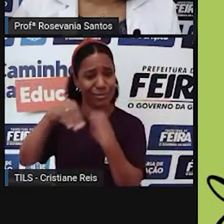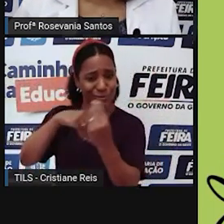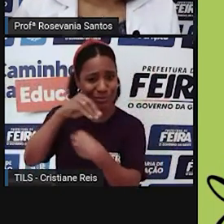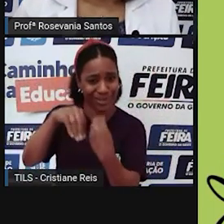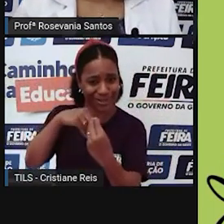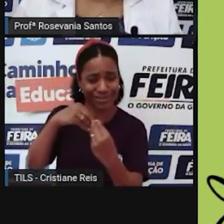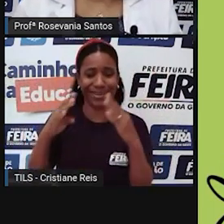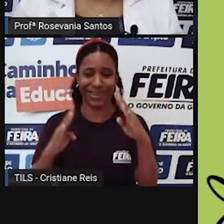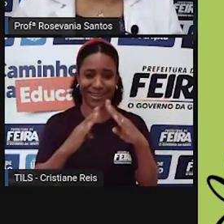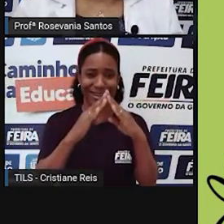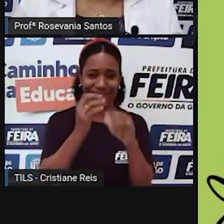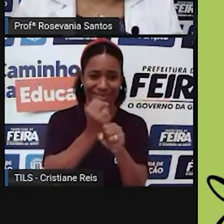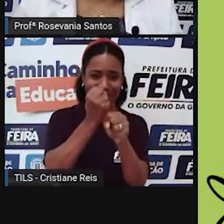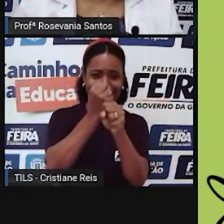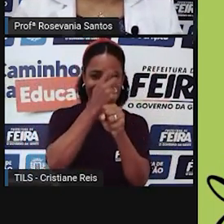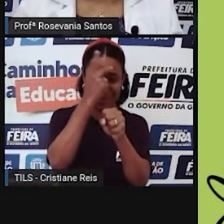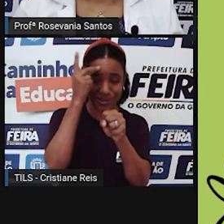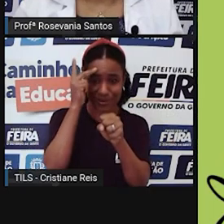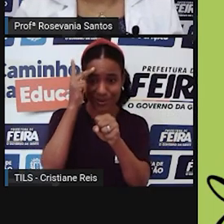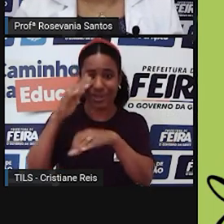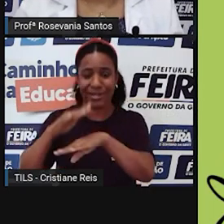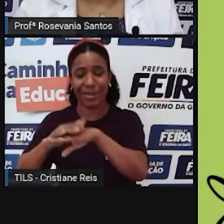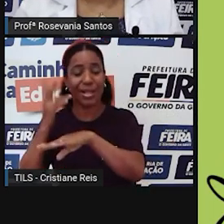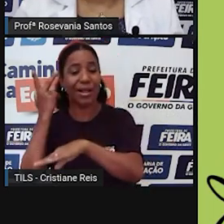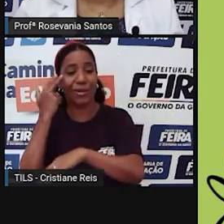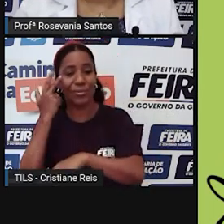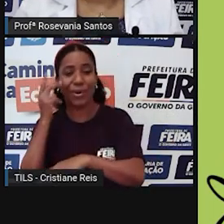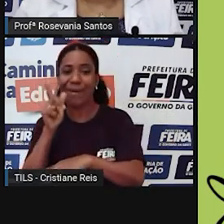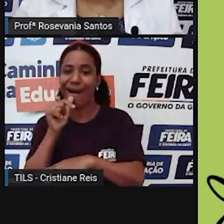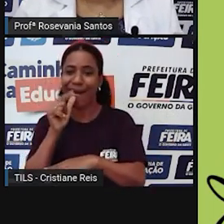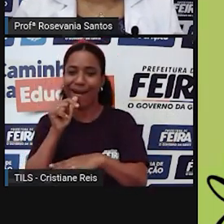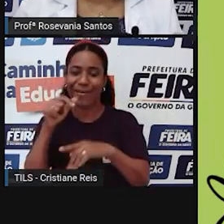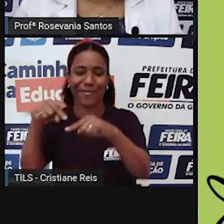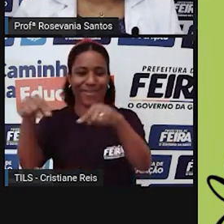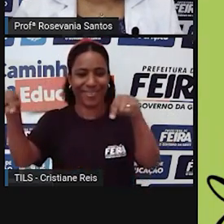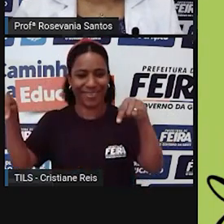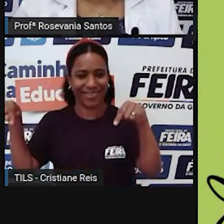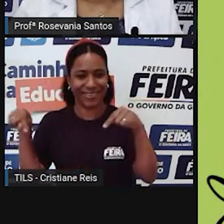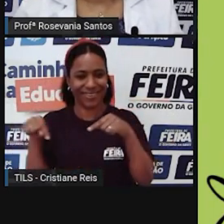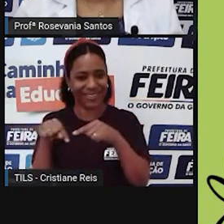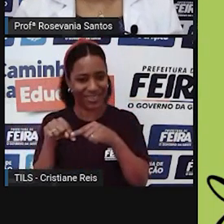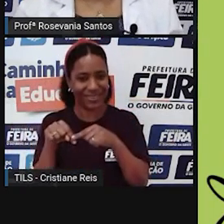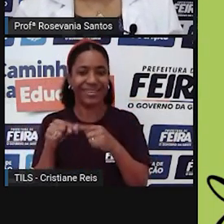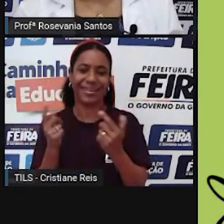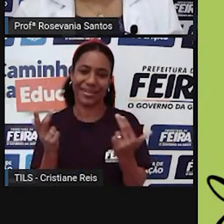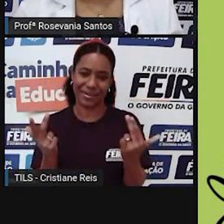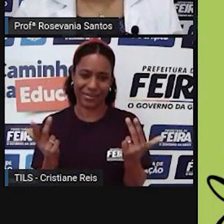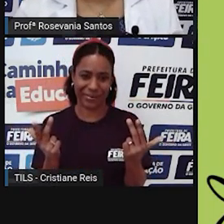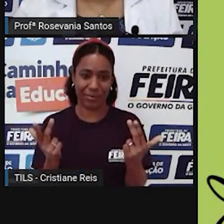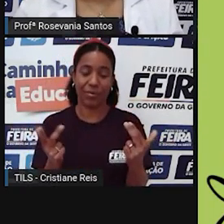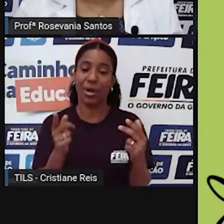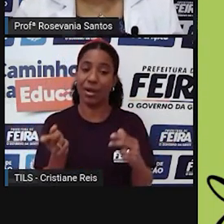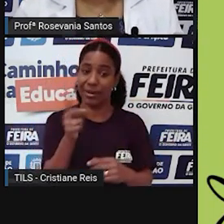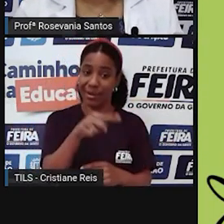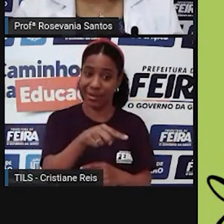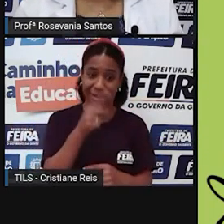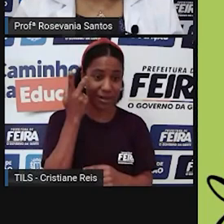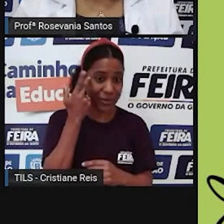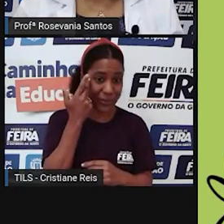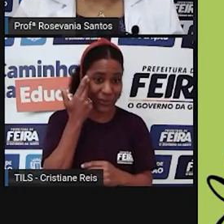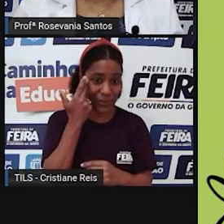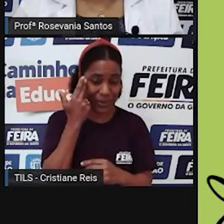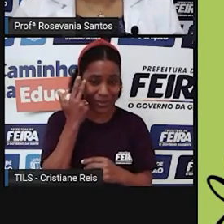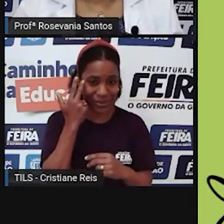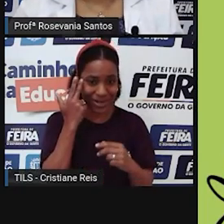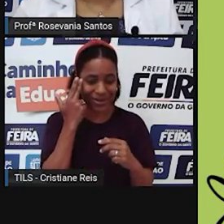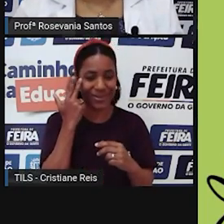criado pelo homem. Então aqui, uma paisagem natural, que são os dois tipos de paisagem, paisagem natural e paisagem artificial.